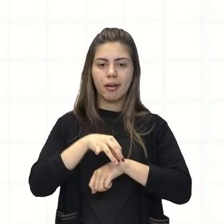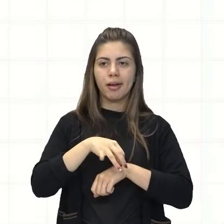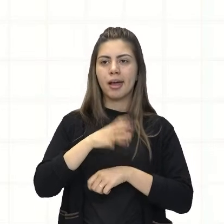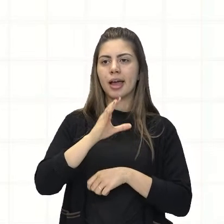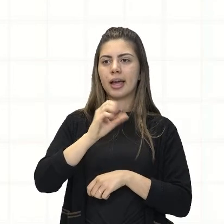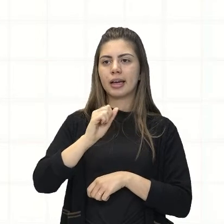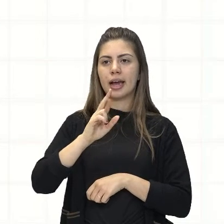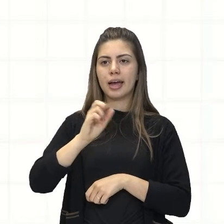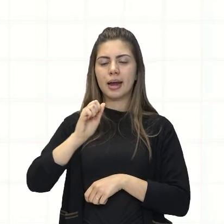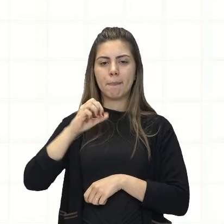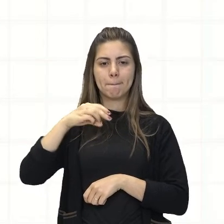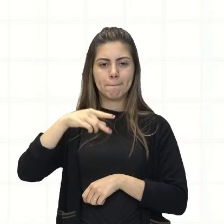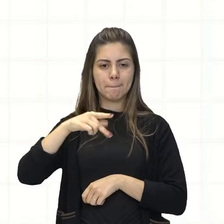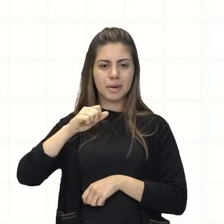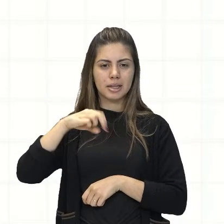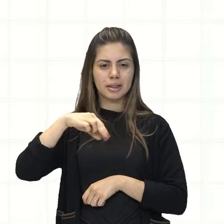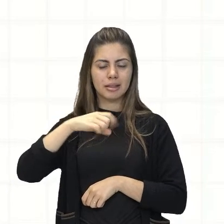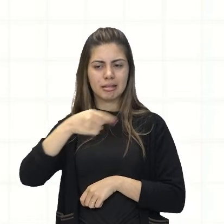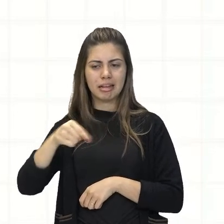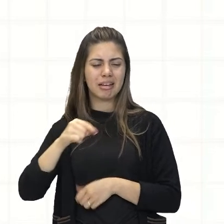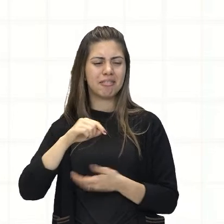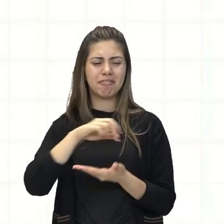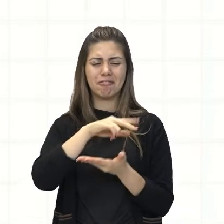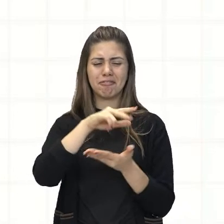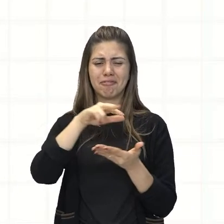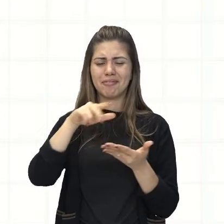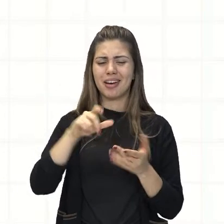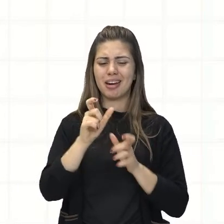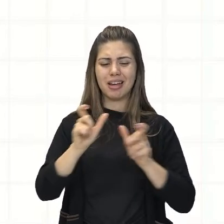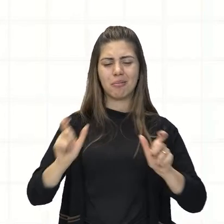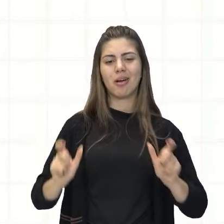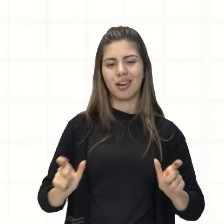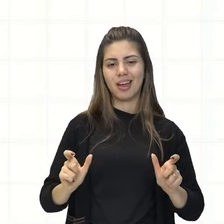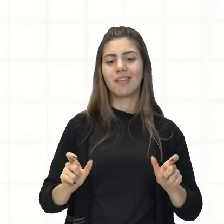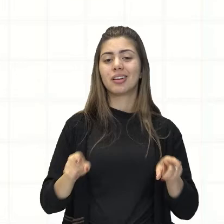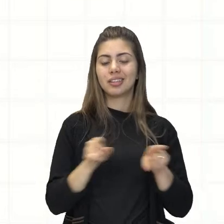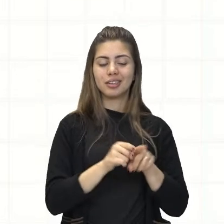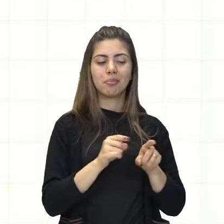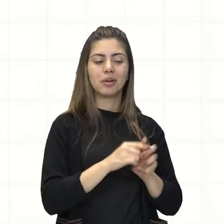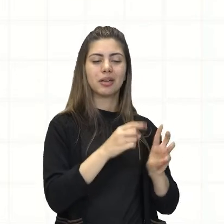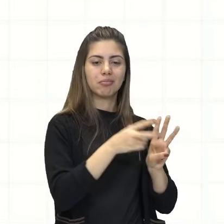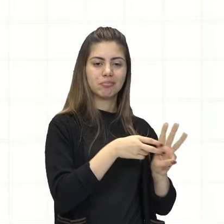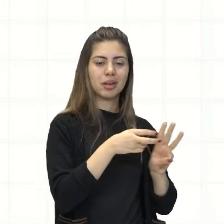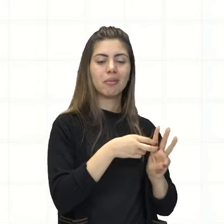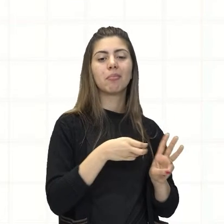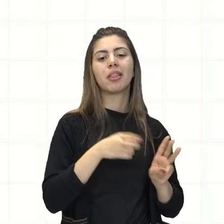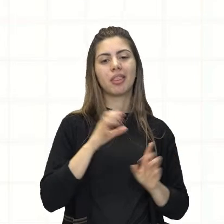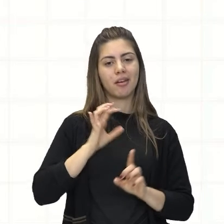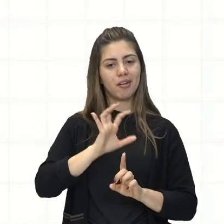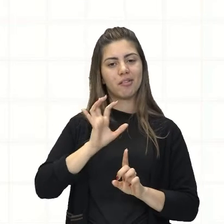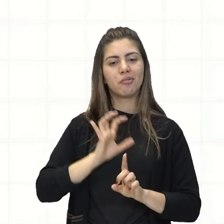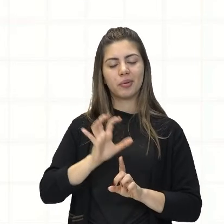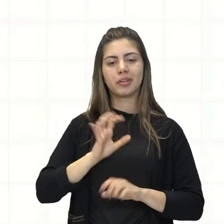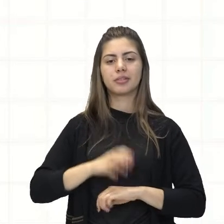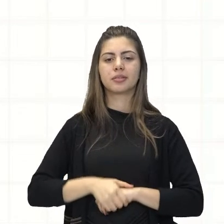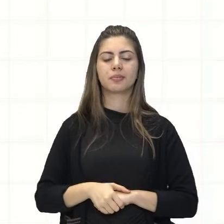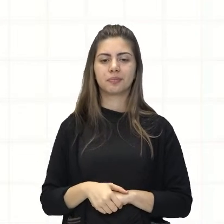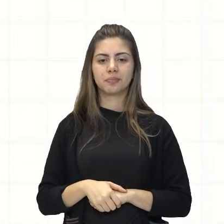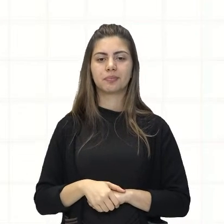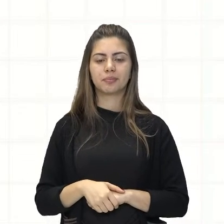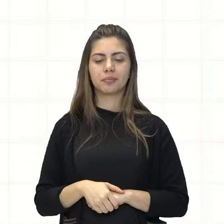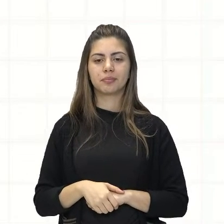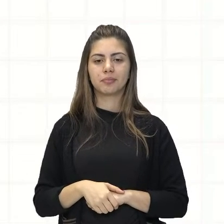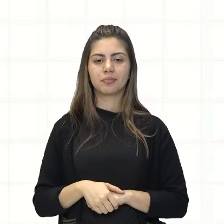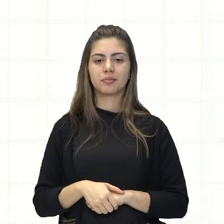fala igarapé, você fala mingau. Então, nós temos também influência das